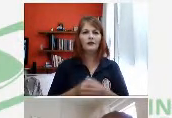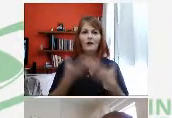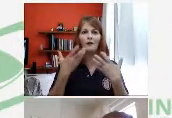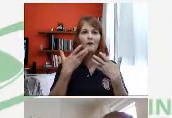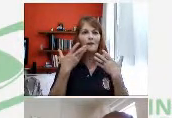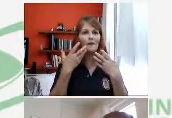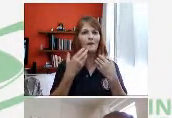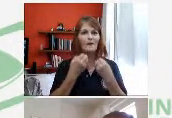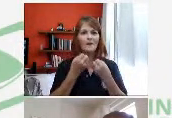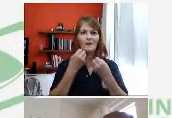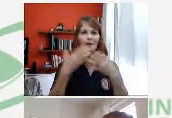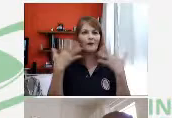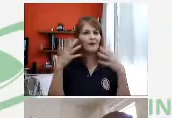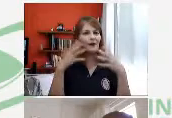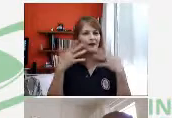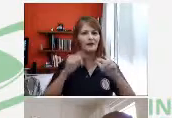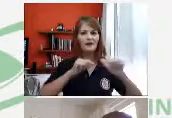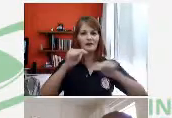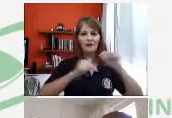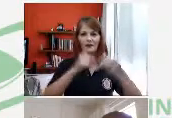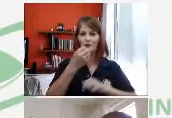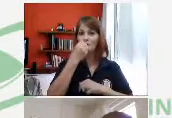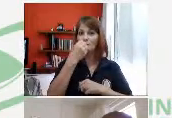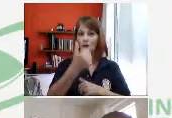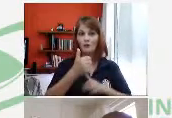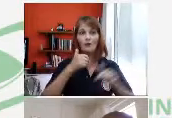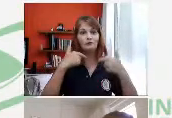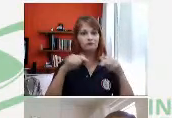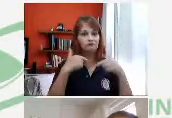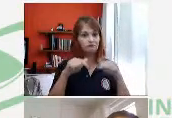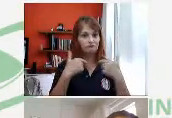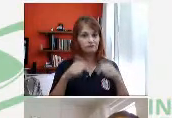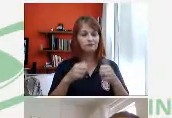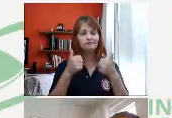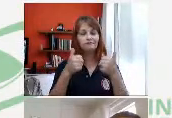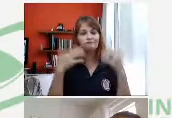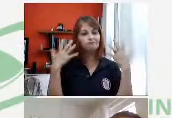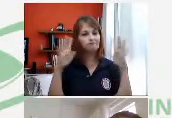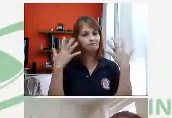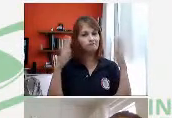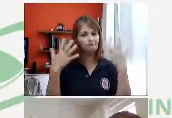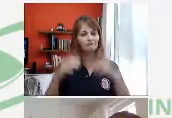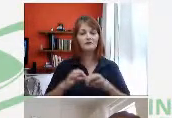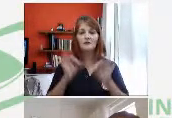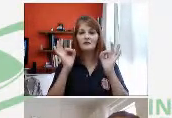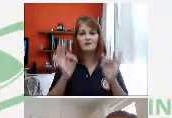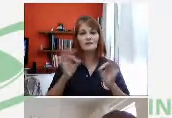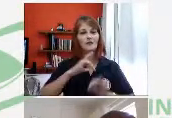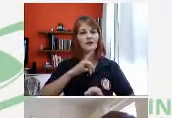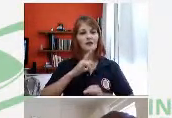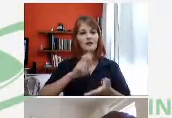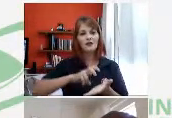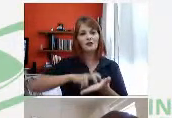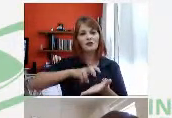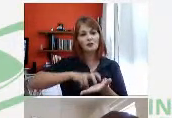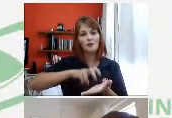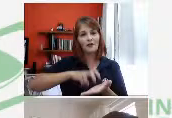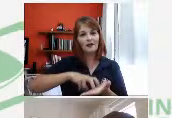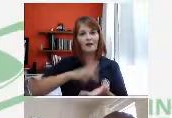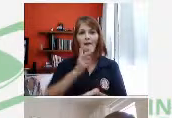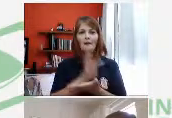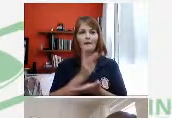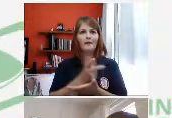trabalhos, realmente foram trabalhos ótimos, e a gente tem certeza de que essa manhã, apesar de todas